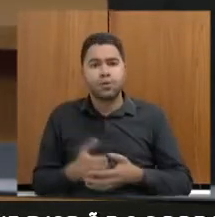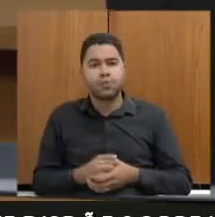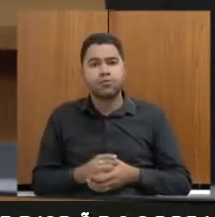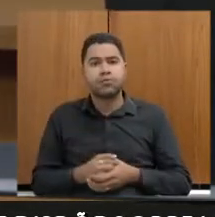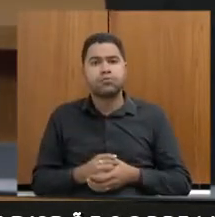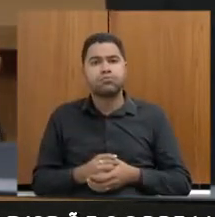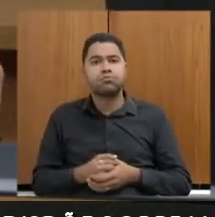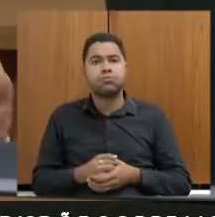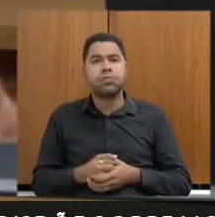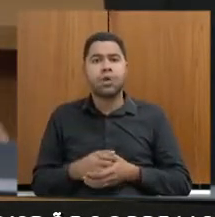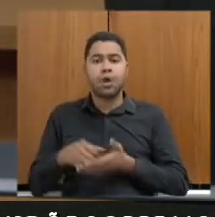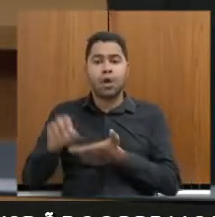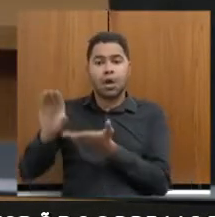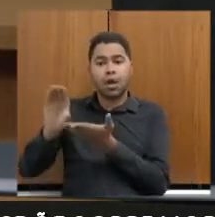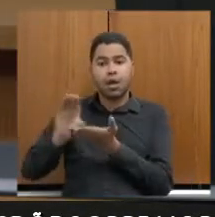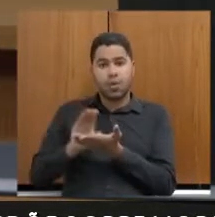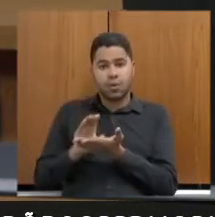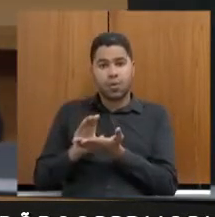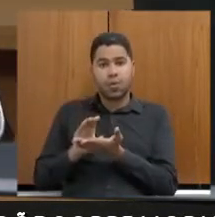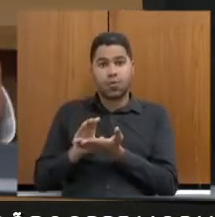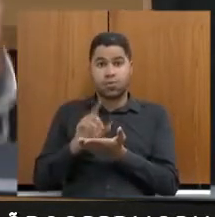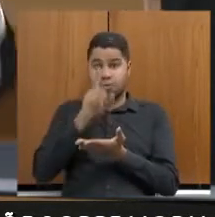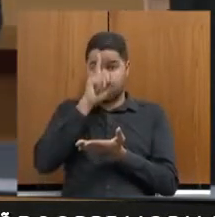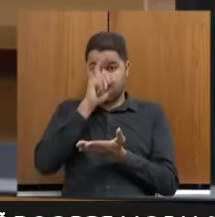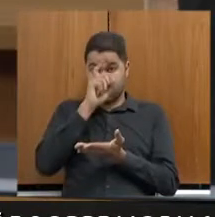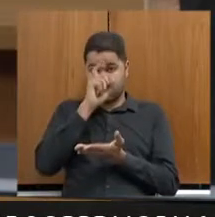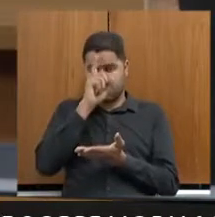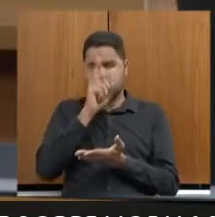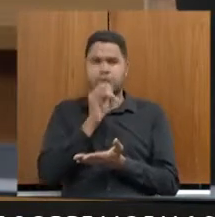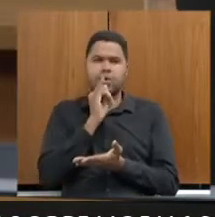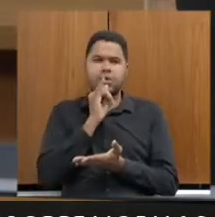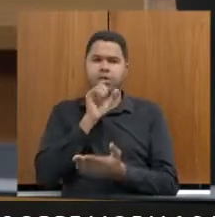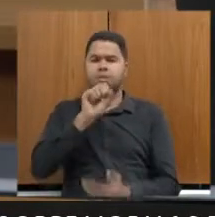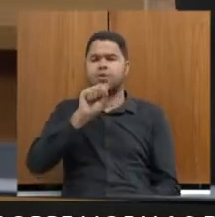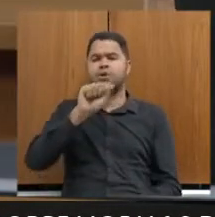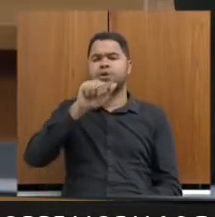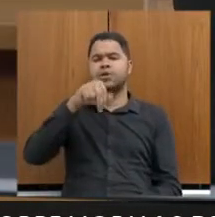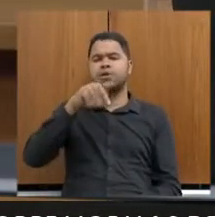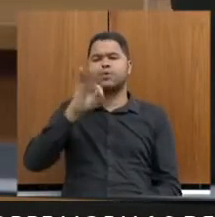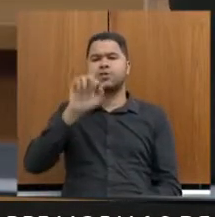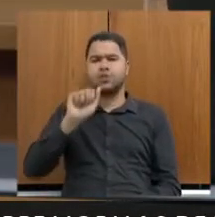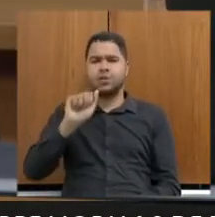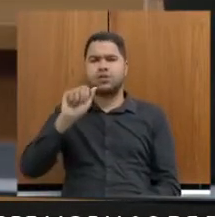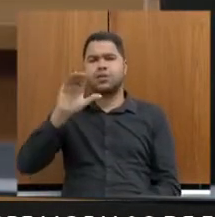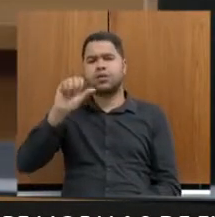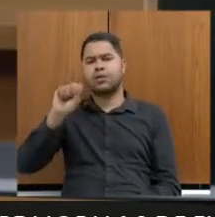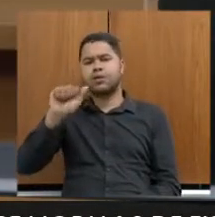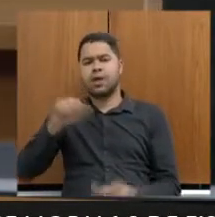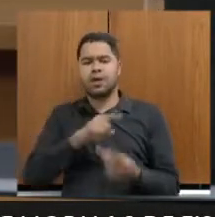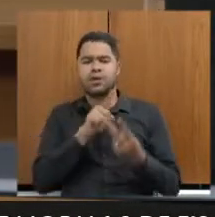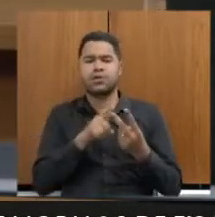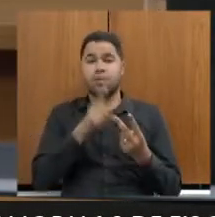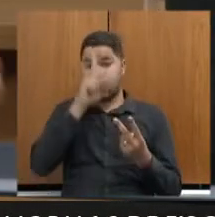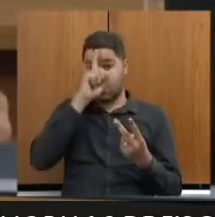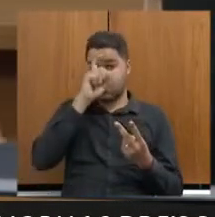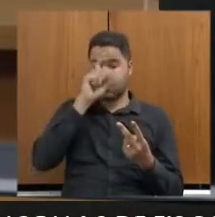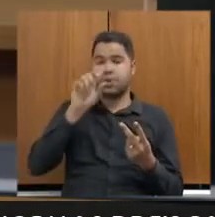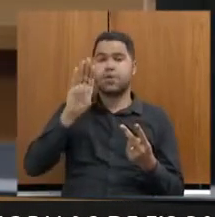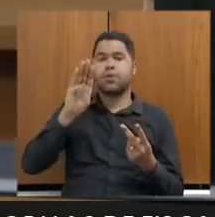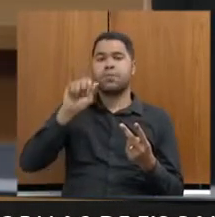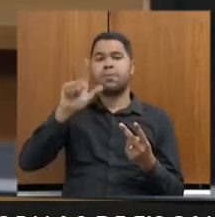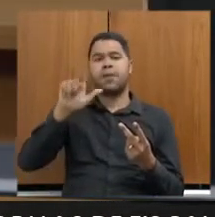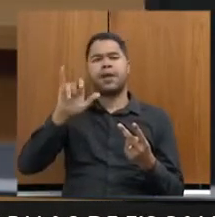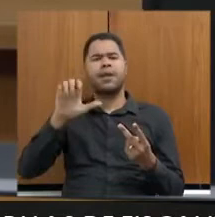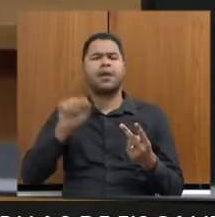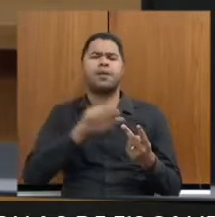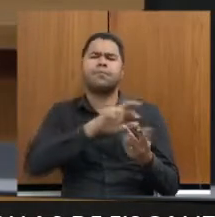passa recursos para hospitais com a Santa Casa de Belo Horizonte o hospital da Baleia e vários